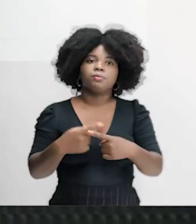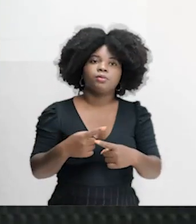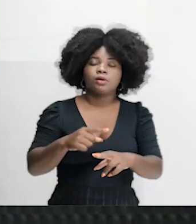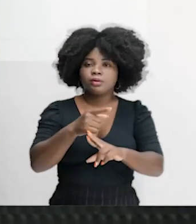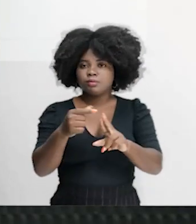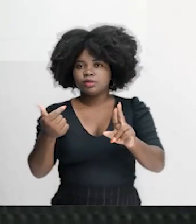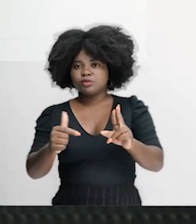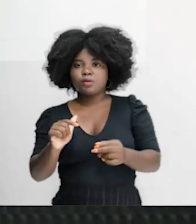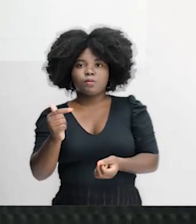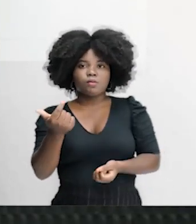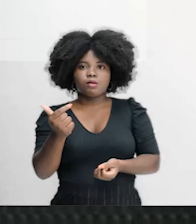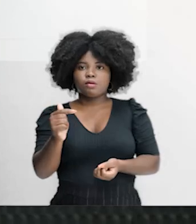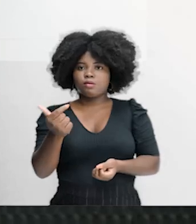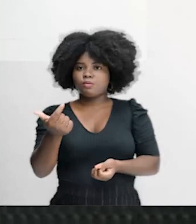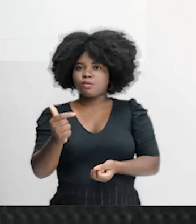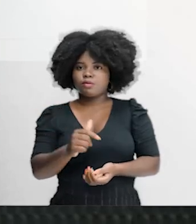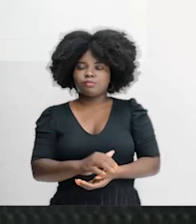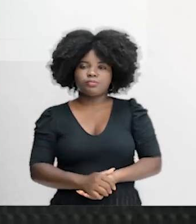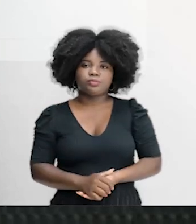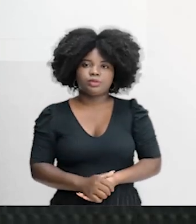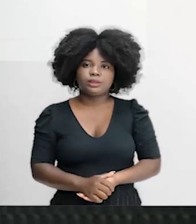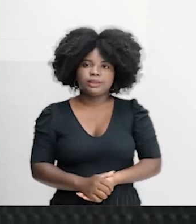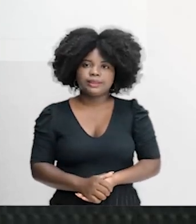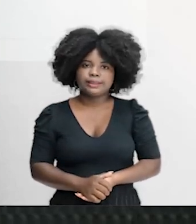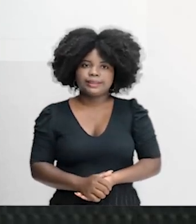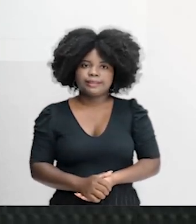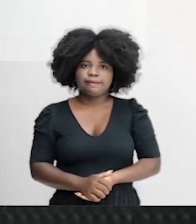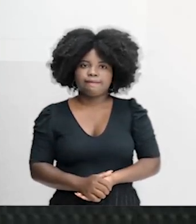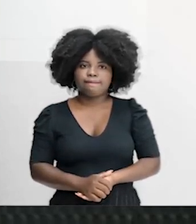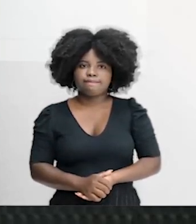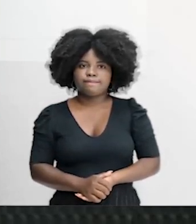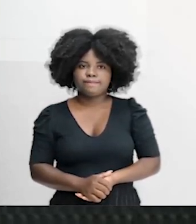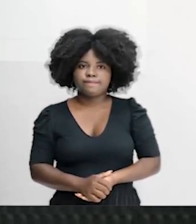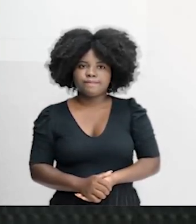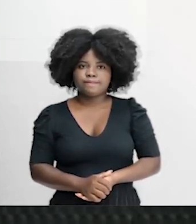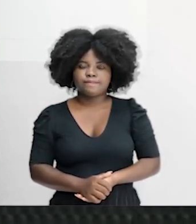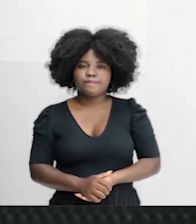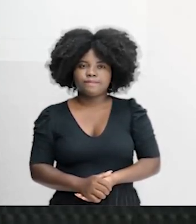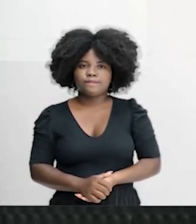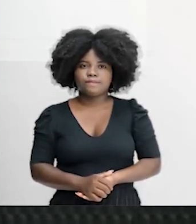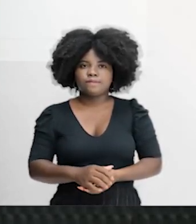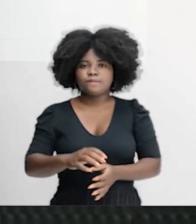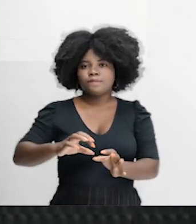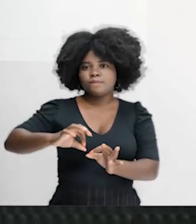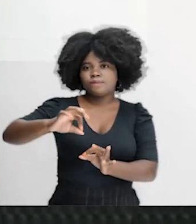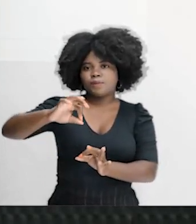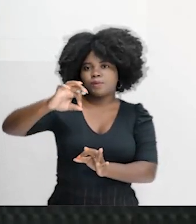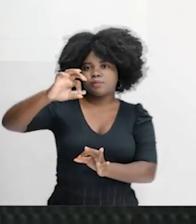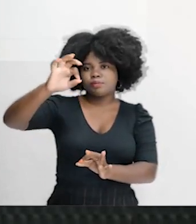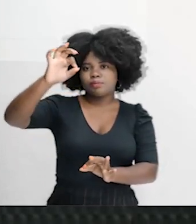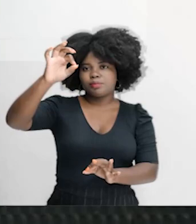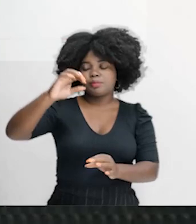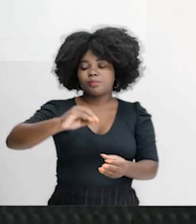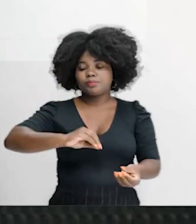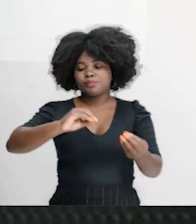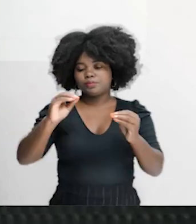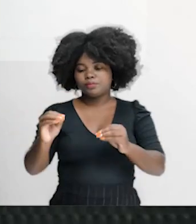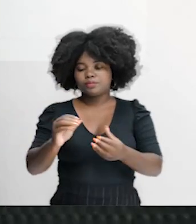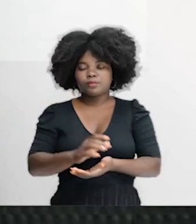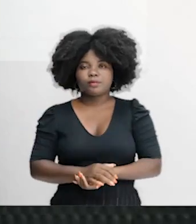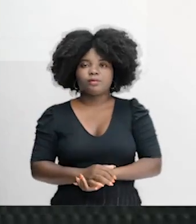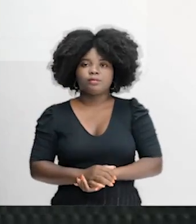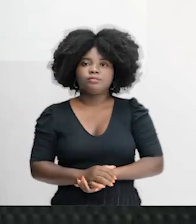existe. Não existe tangente de π sobre 2. Certo? Por isso que eu botei aqui tracejado. Esse gráfico não